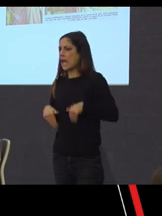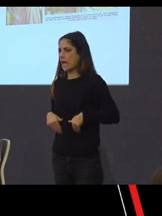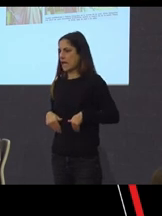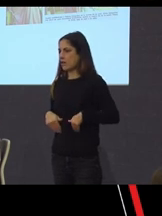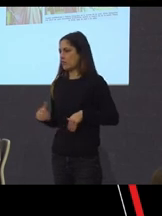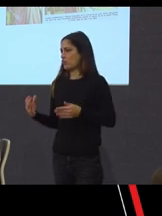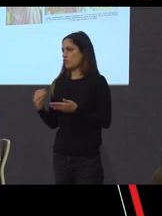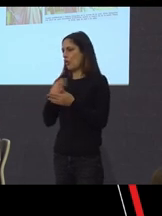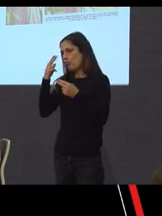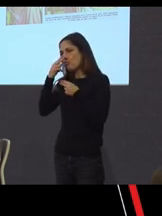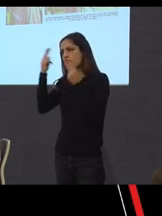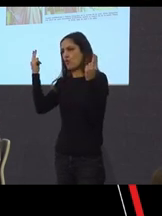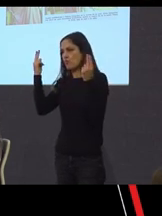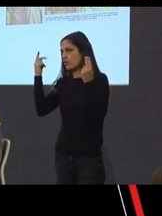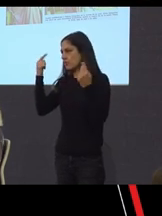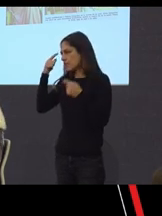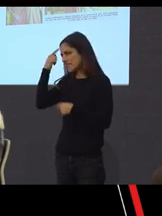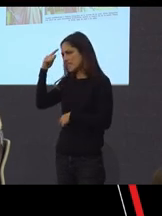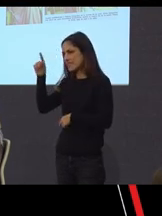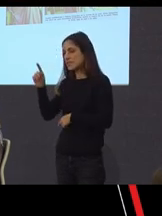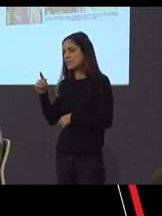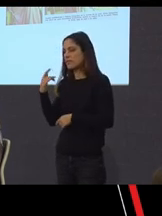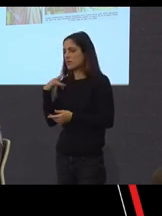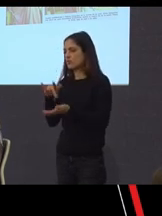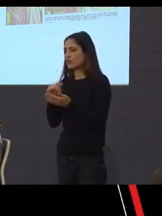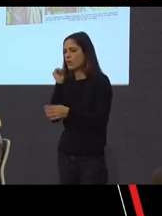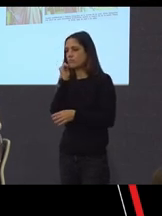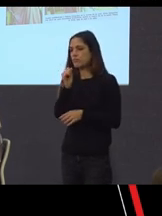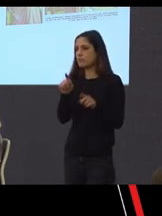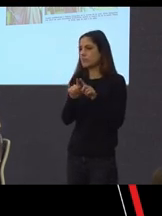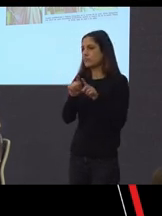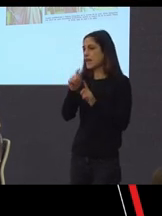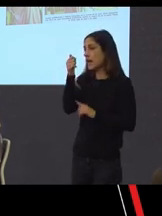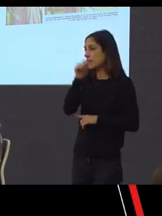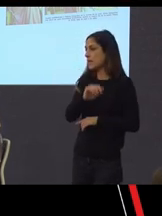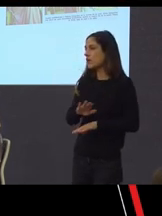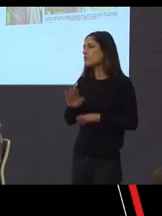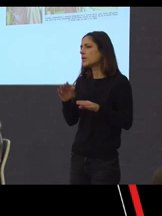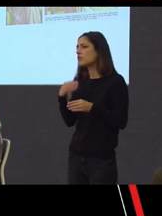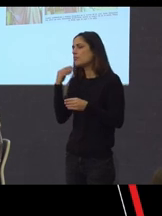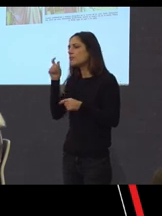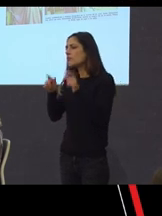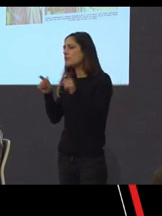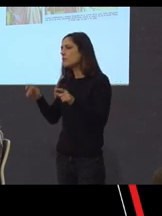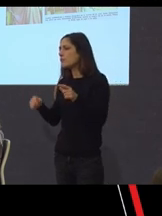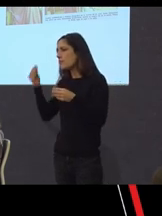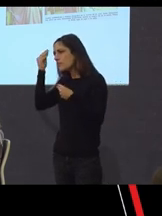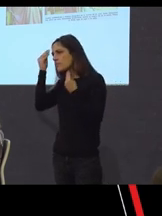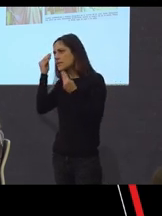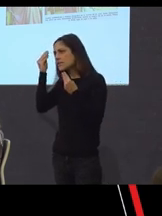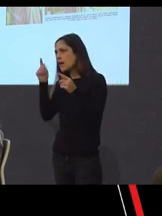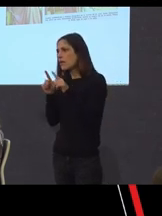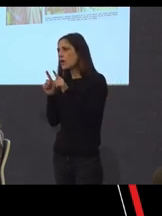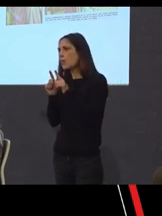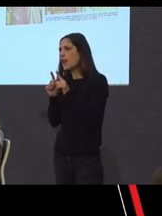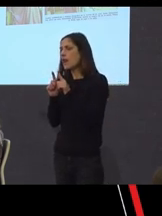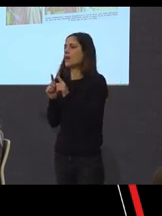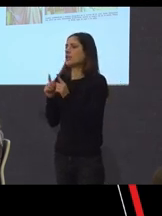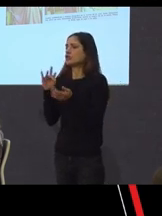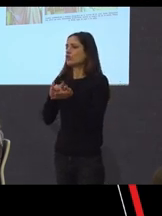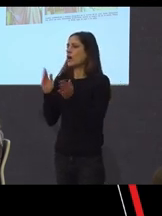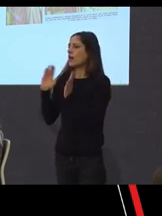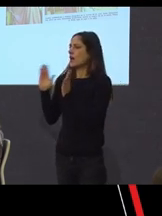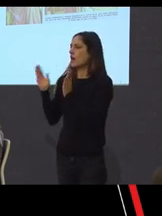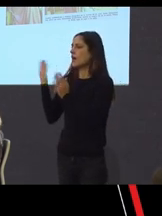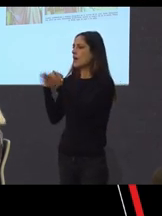se sabía que matara o irmão. O que pasa é que se pensaba que isto pasara cando eran nenos, así, tiñemos a imaxe en